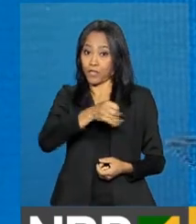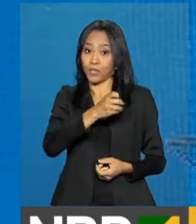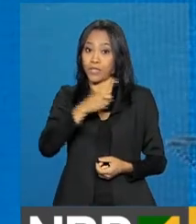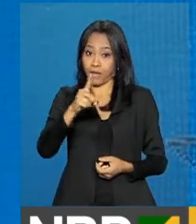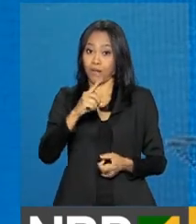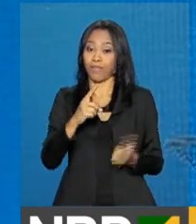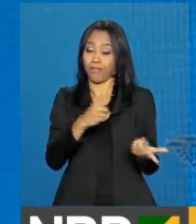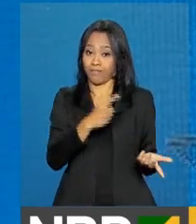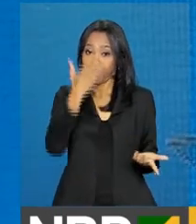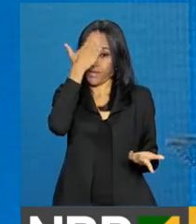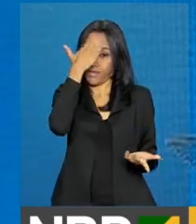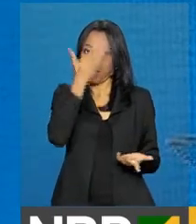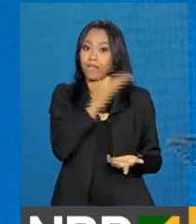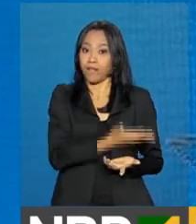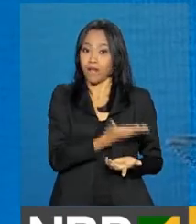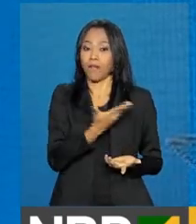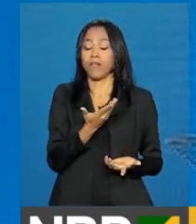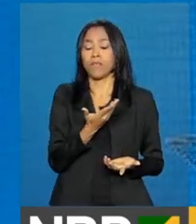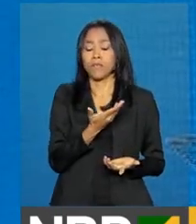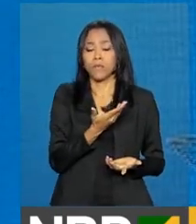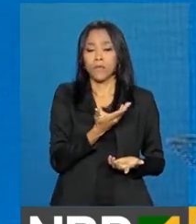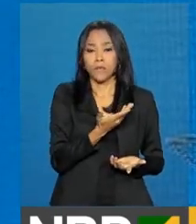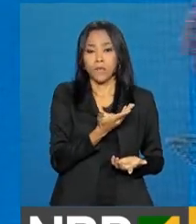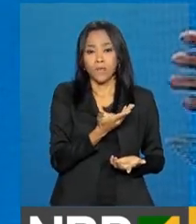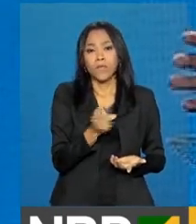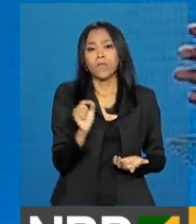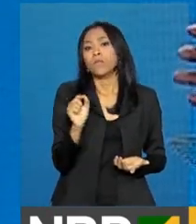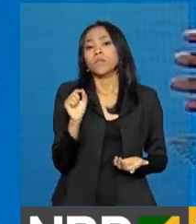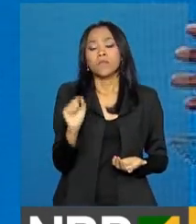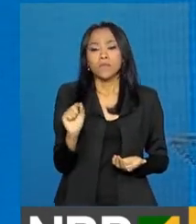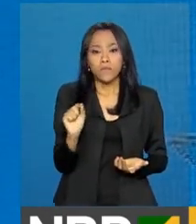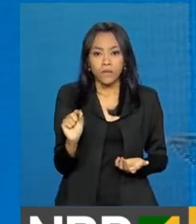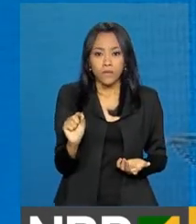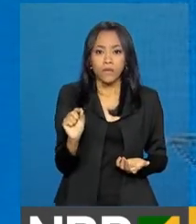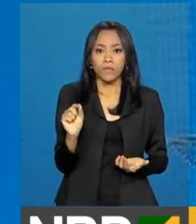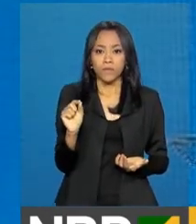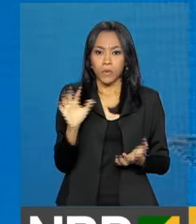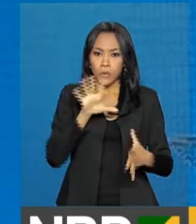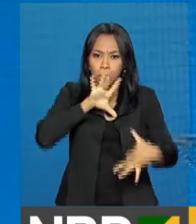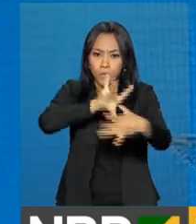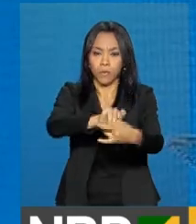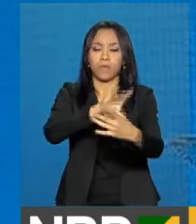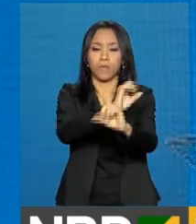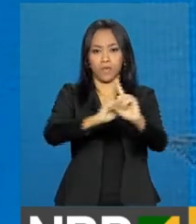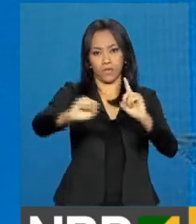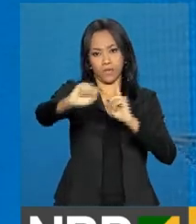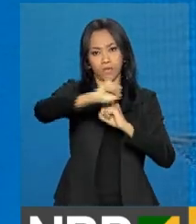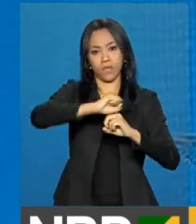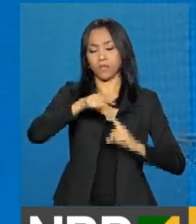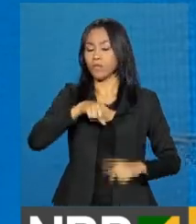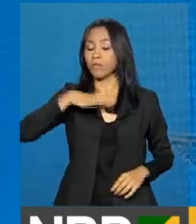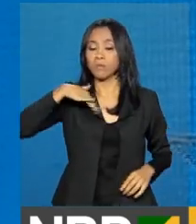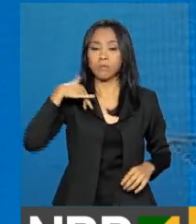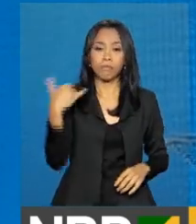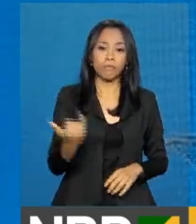porque sobre o ângulo, não é? Sobre o ângulo social, tem uma importância